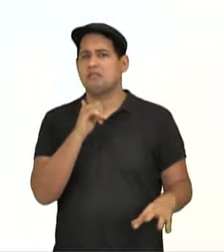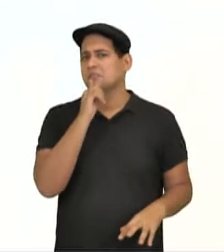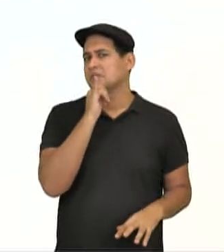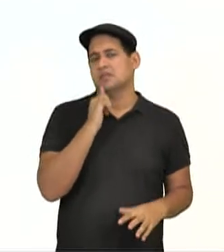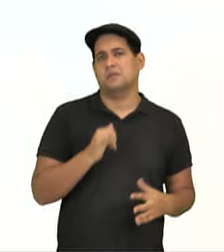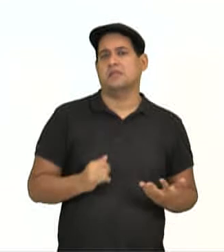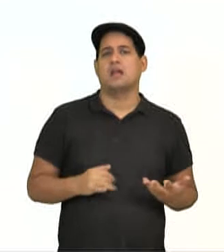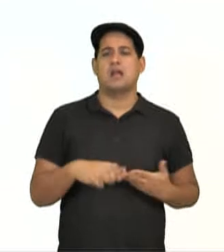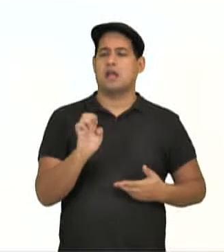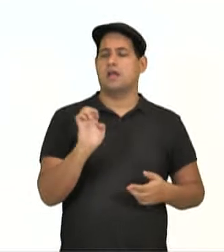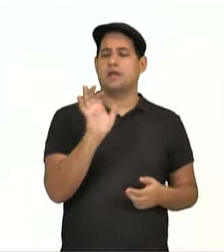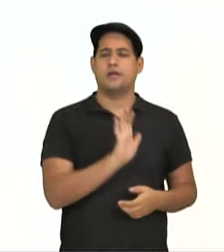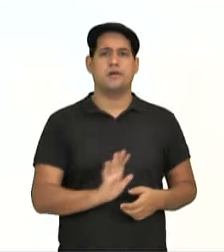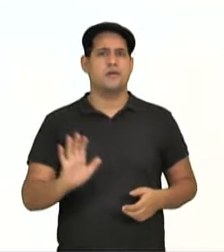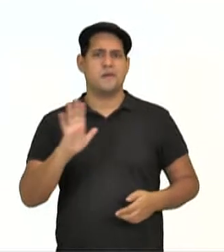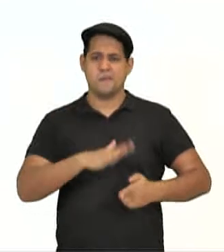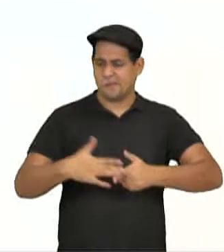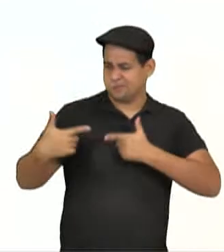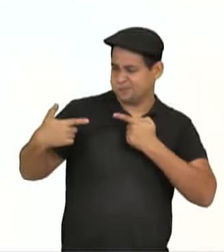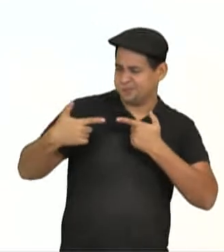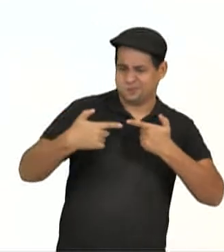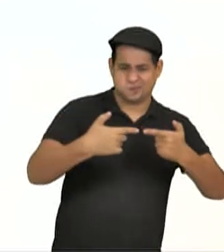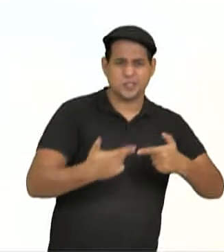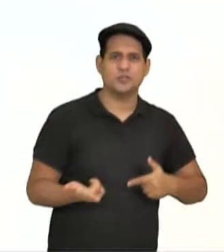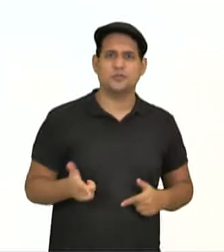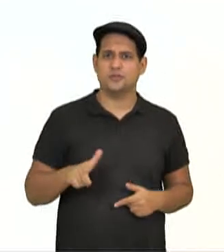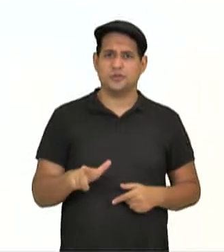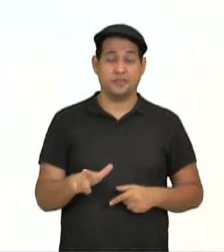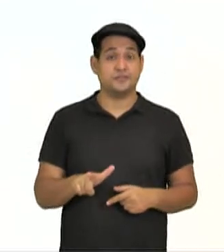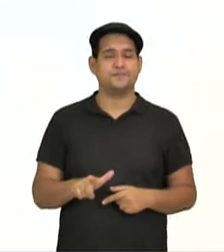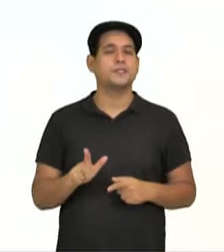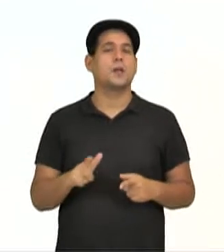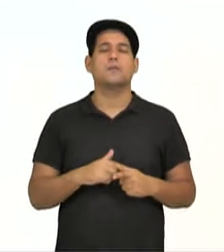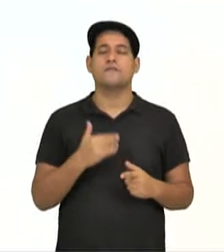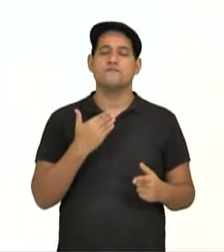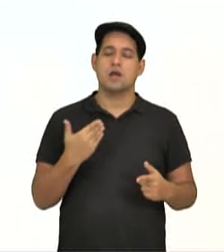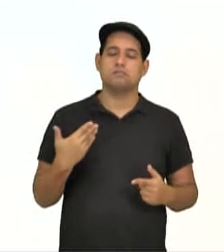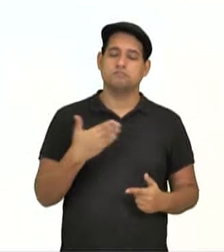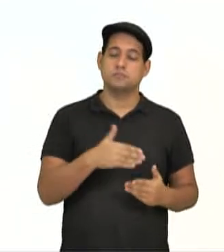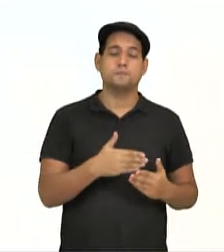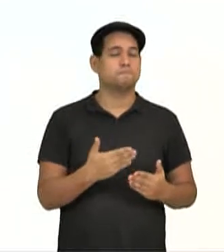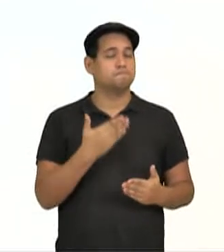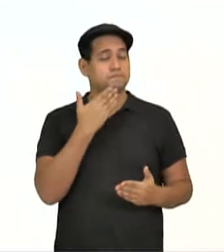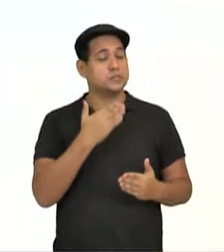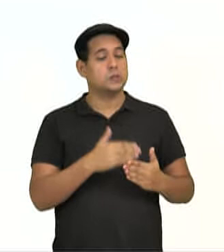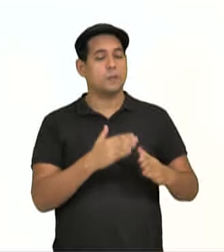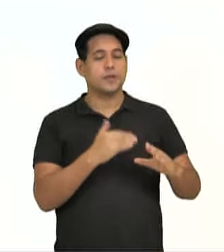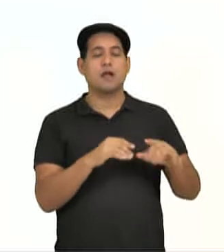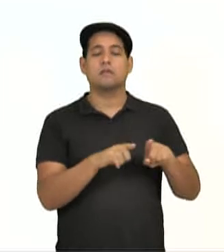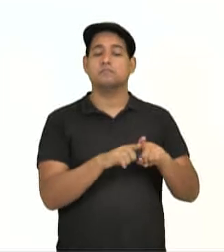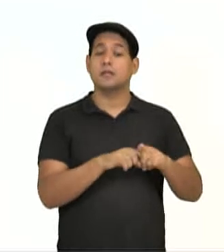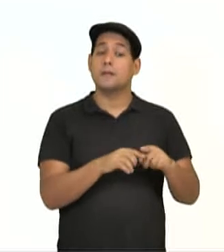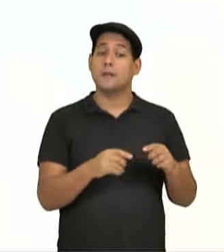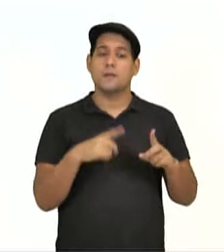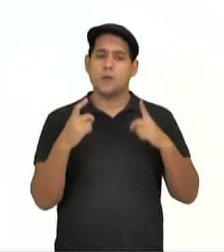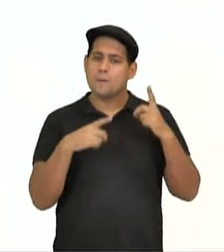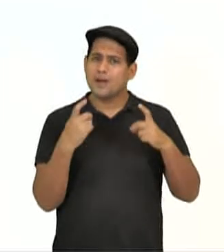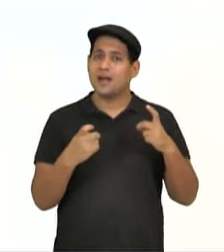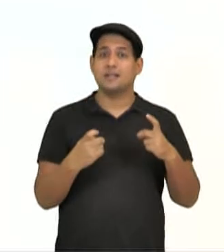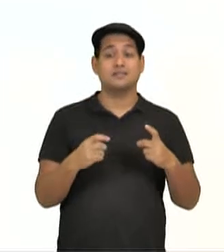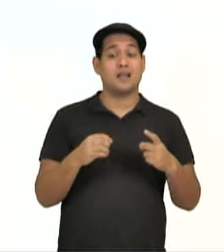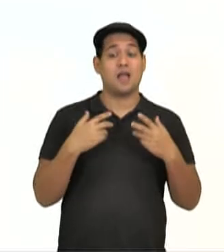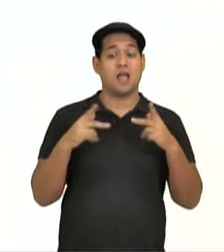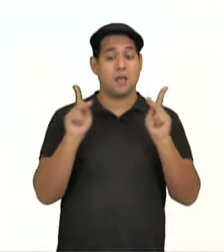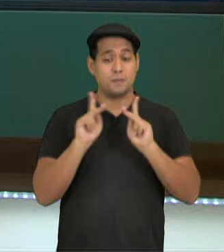colocar a Europa numa grande guerra novamente. Então eles vão dar concessões ao Hitler. Preocupados em manter a paz na Europa, a França e